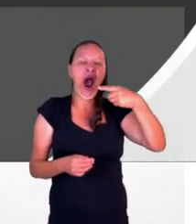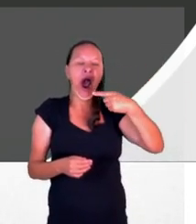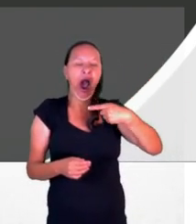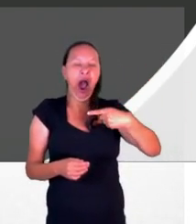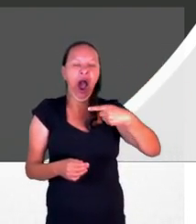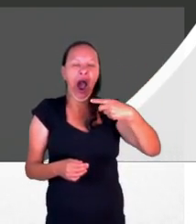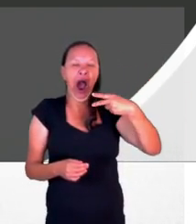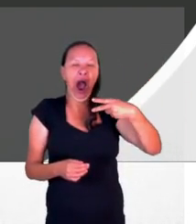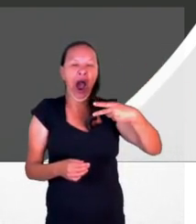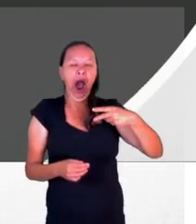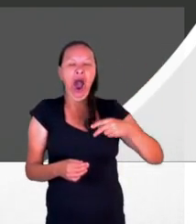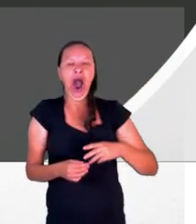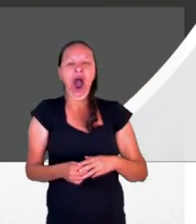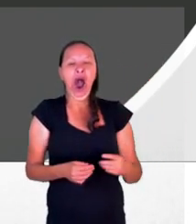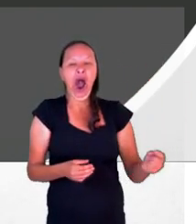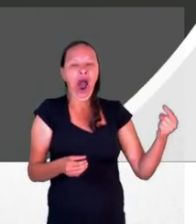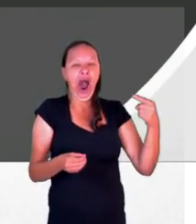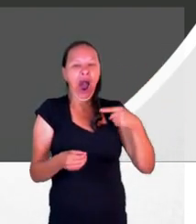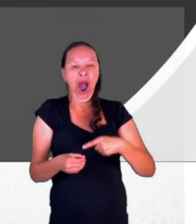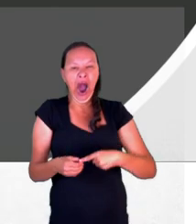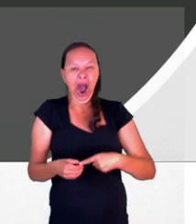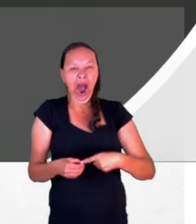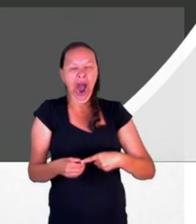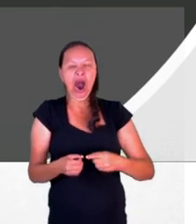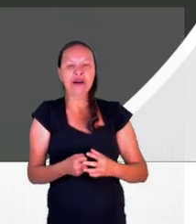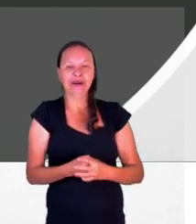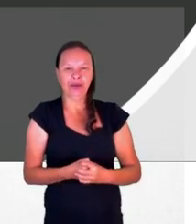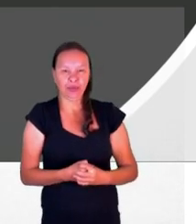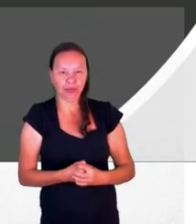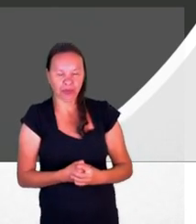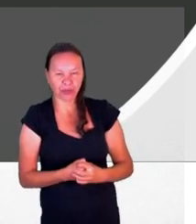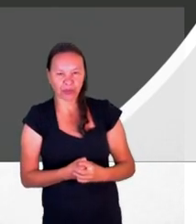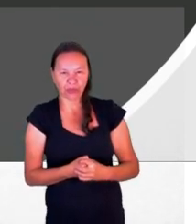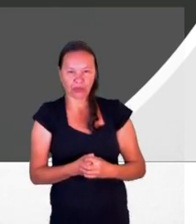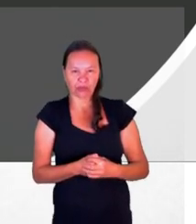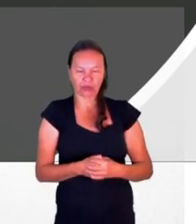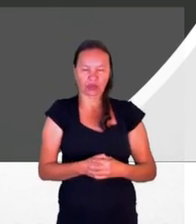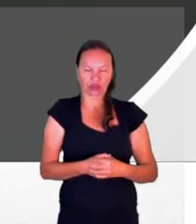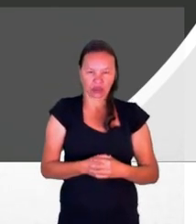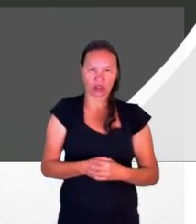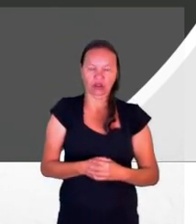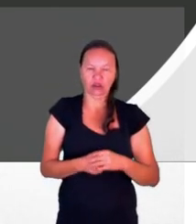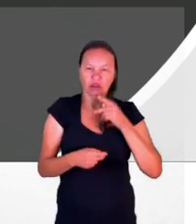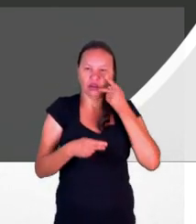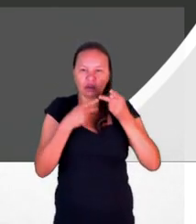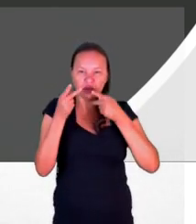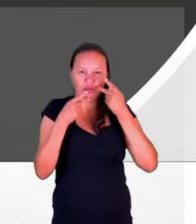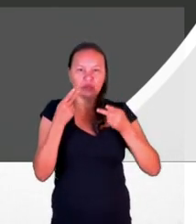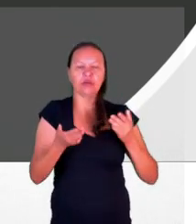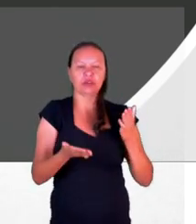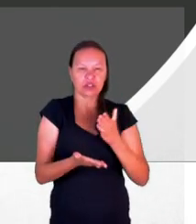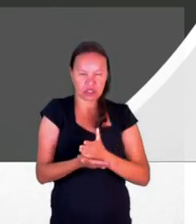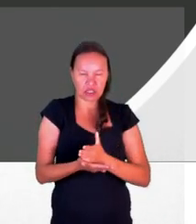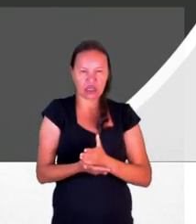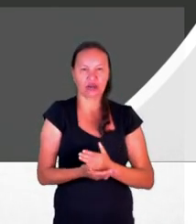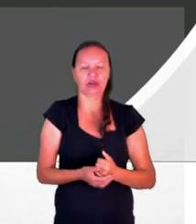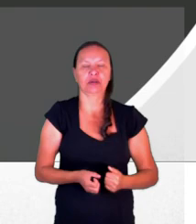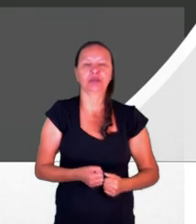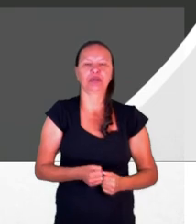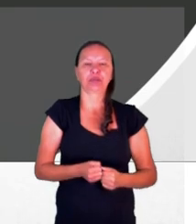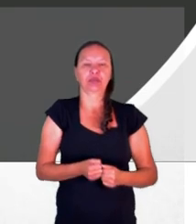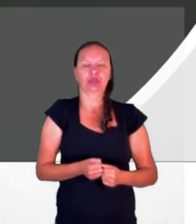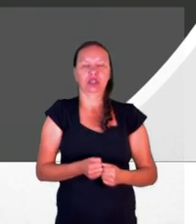12 e eu vou colocar a vamos claro vamos chegar lá que isso mesmo vamos chegar lá